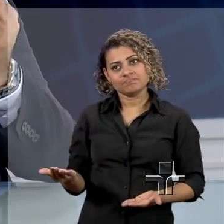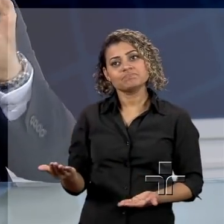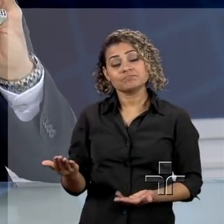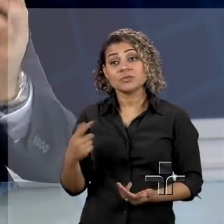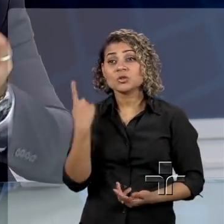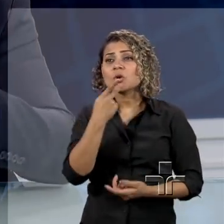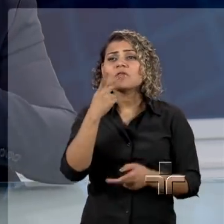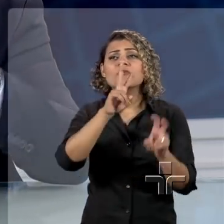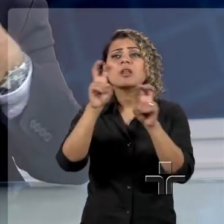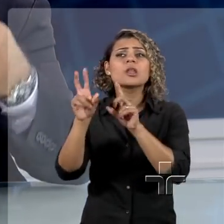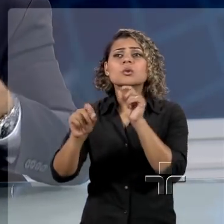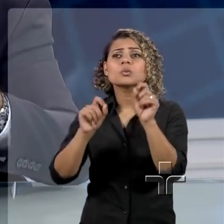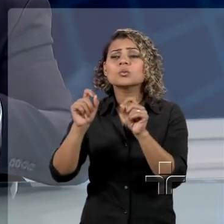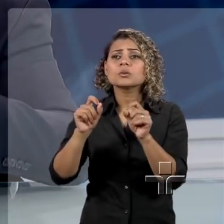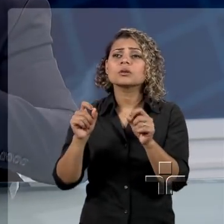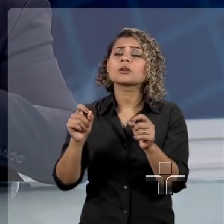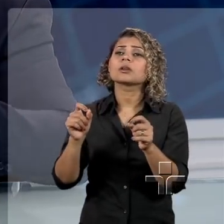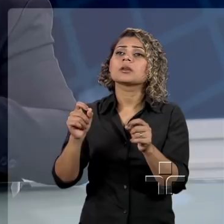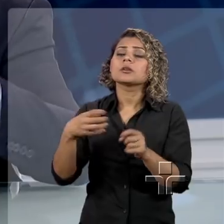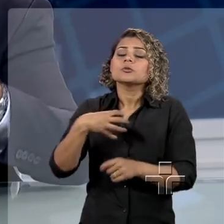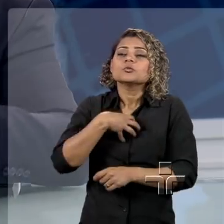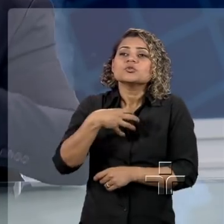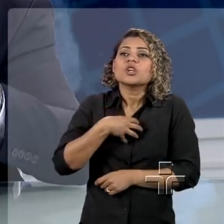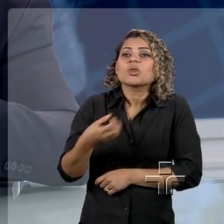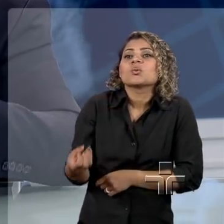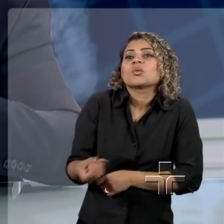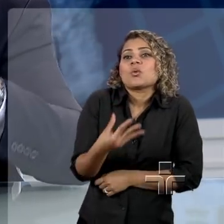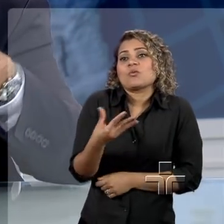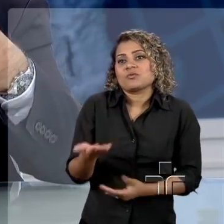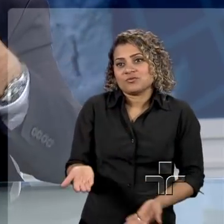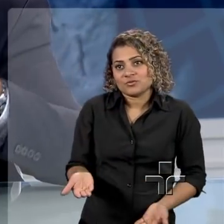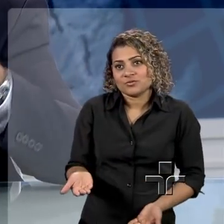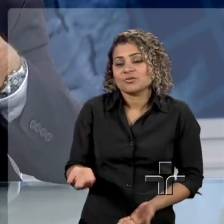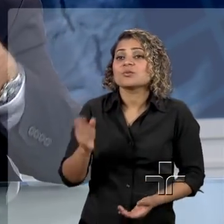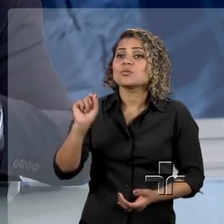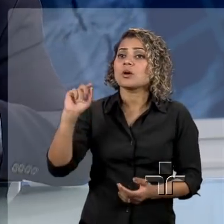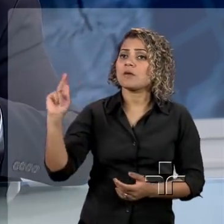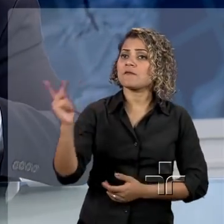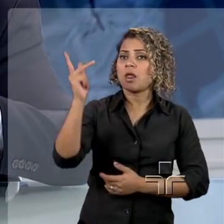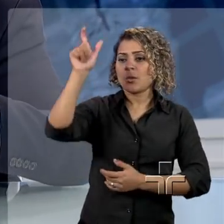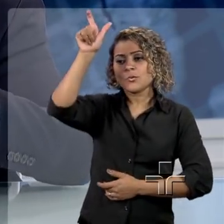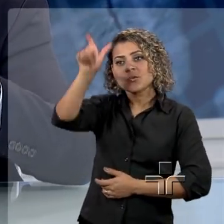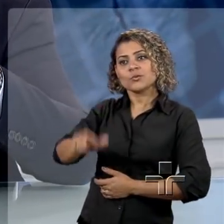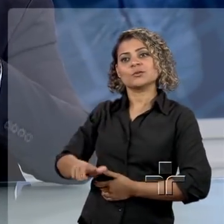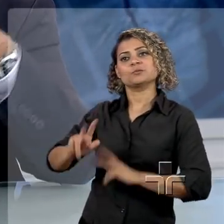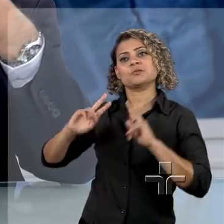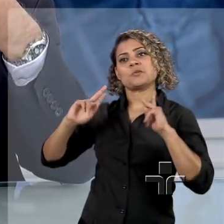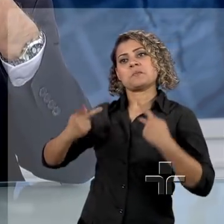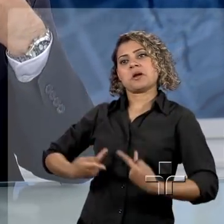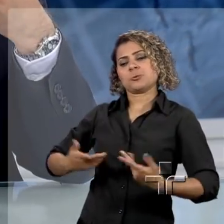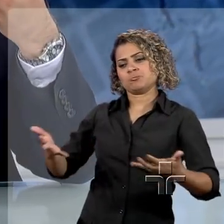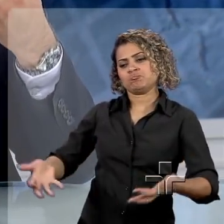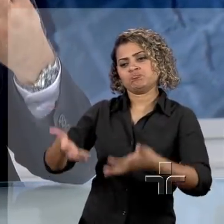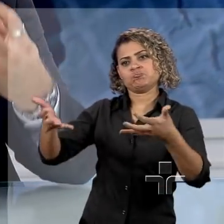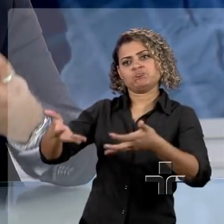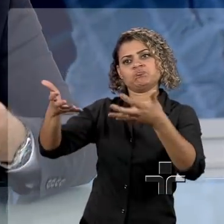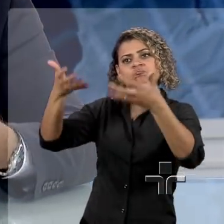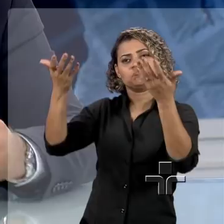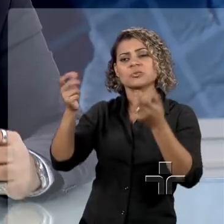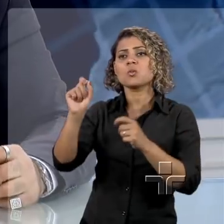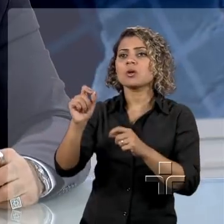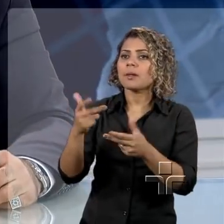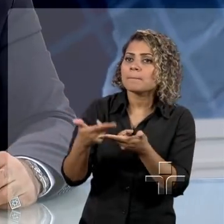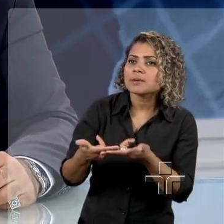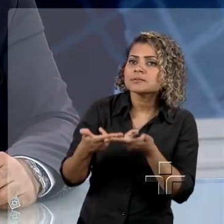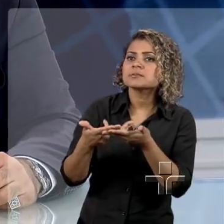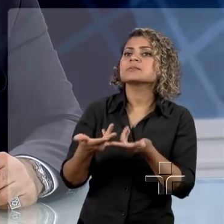falando de uma ressignificação que justamente leva em conta esses valores humanos, né? Essa questão da